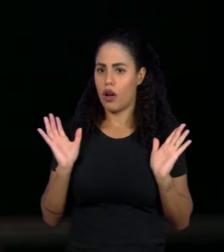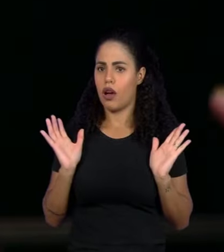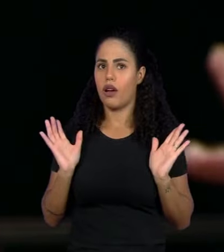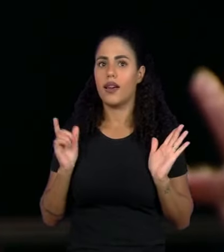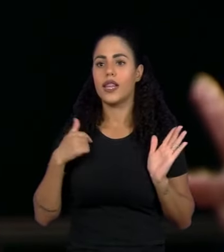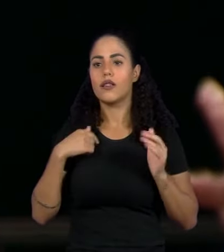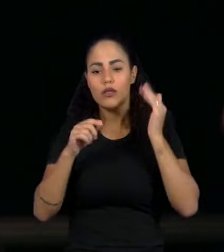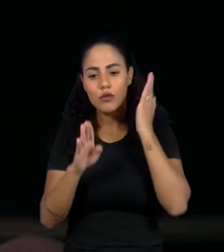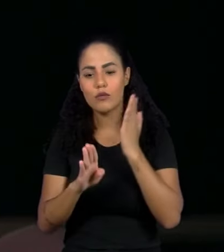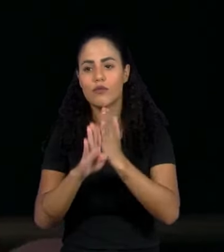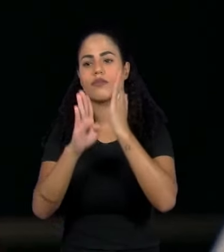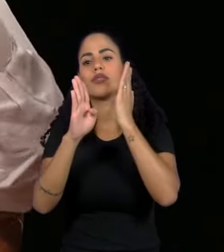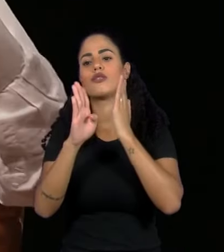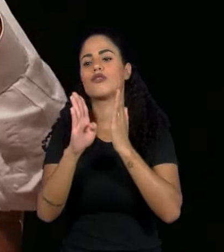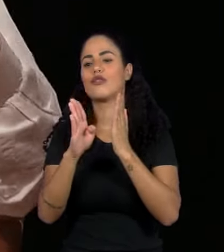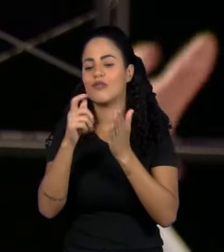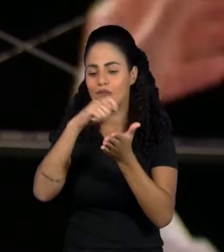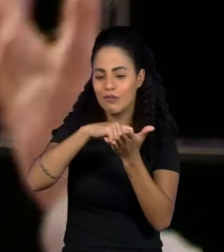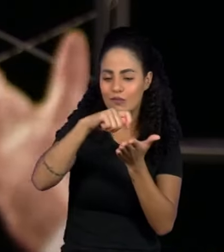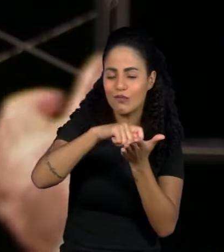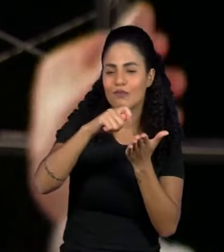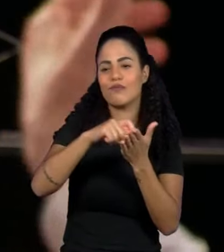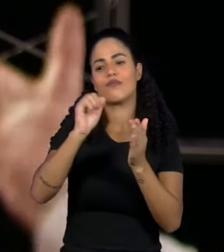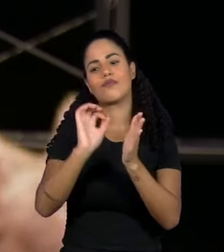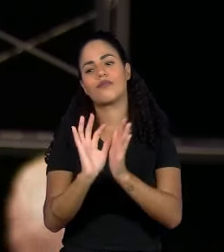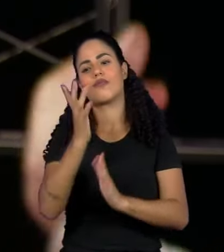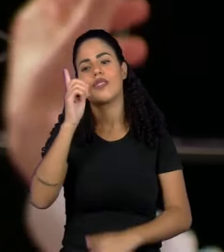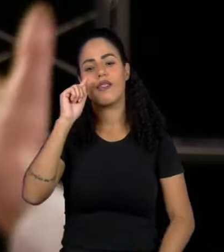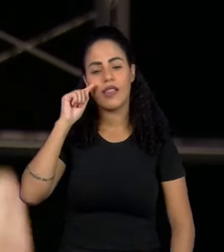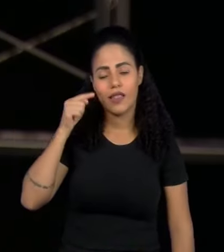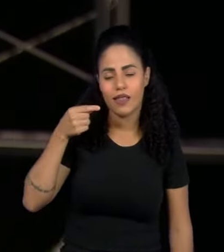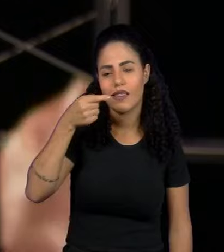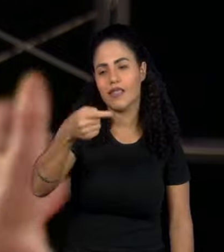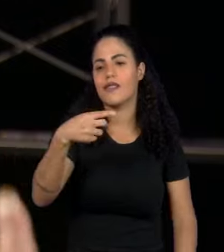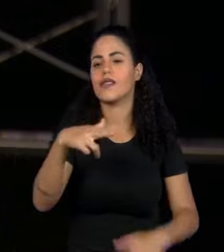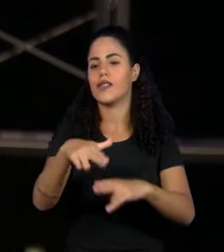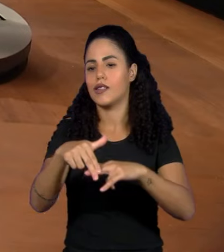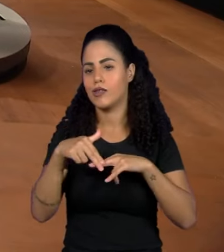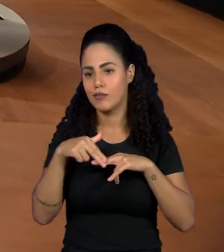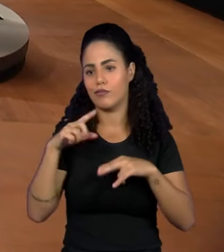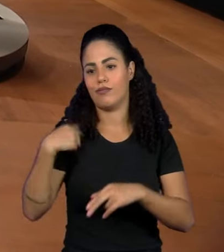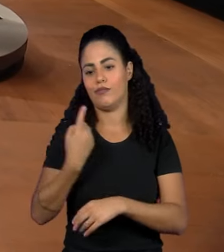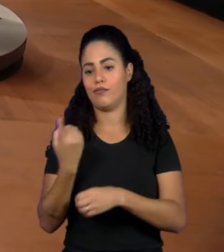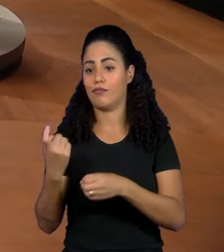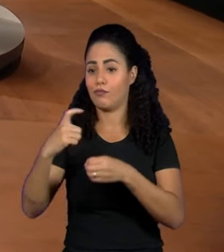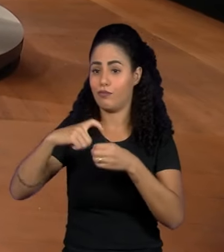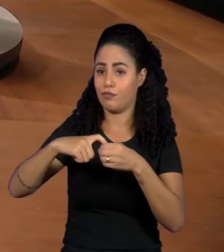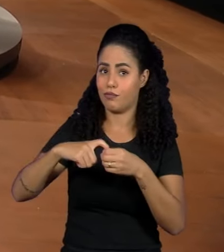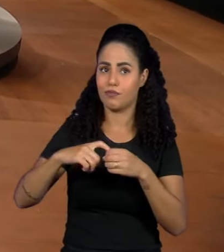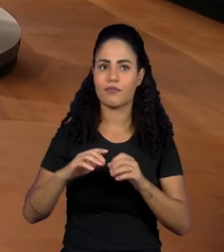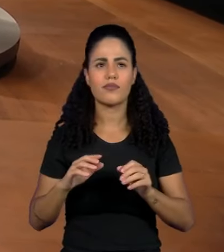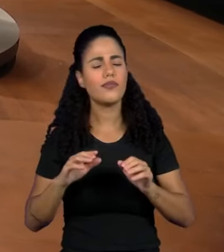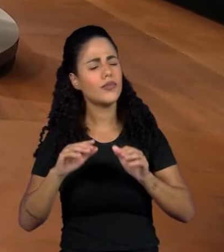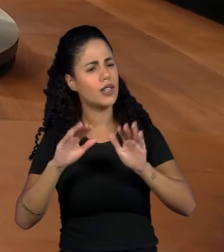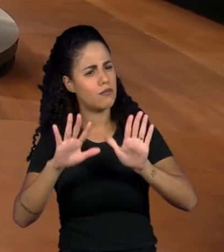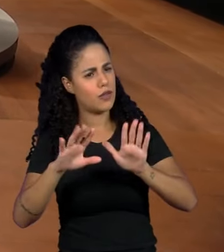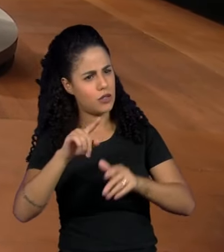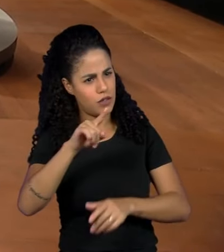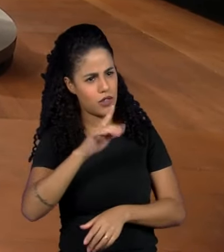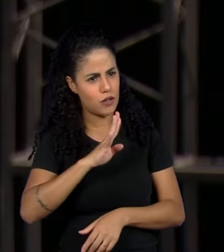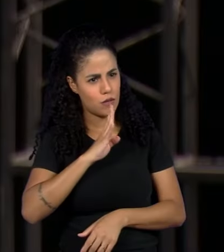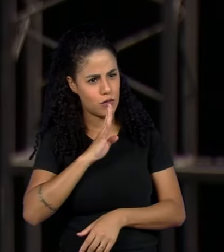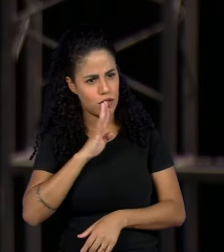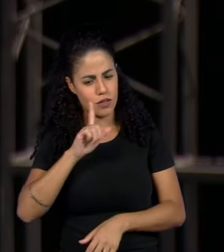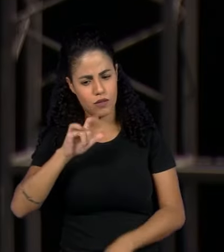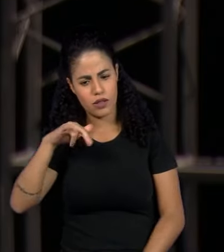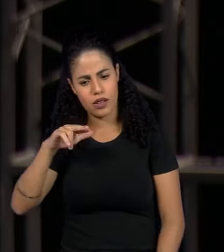quando a gente começou a obra. E foi acontecer isso depois que nós voltamos do exílio e tudo. Mas você conheceu a Lina na